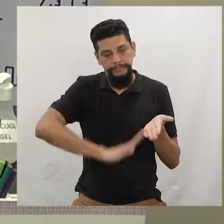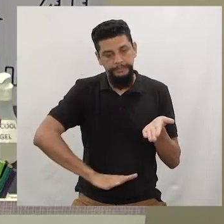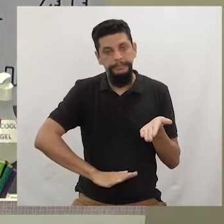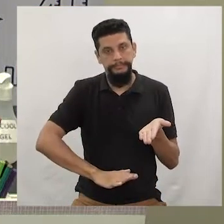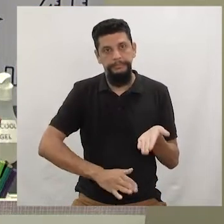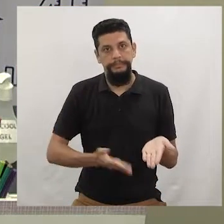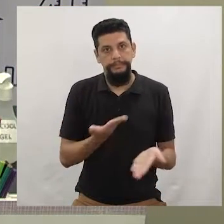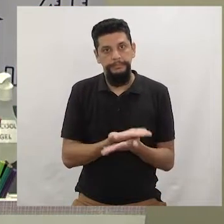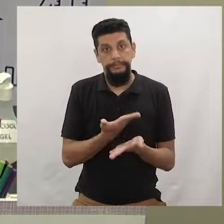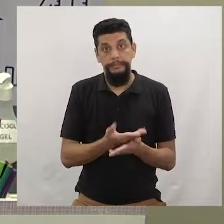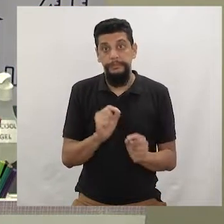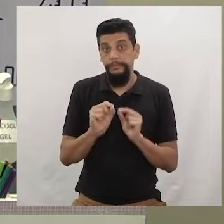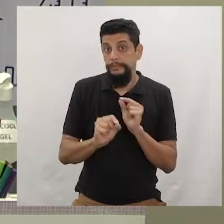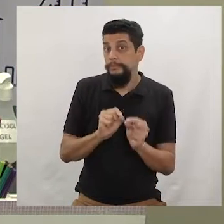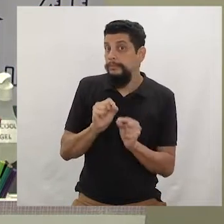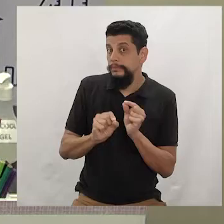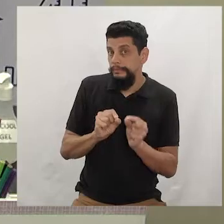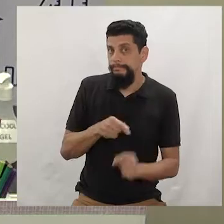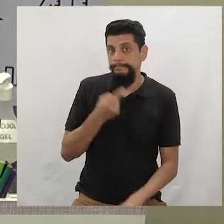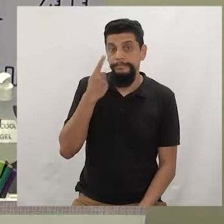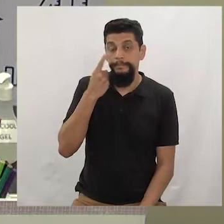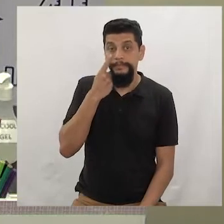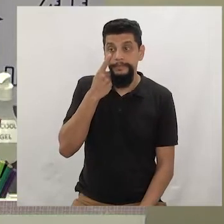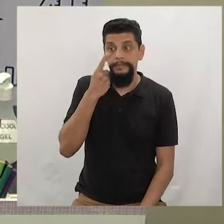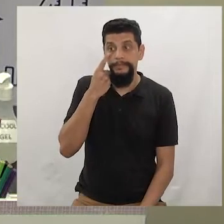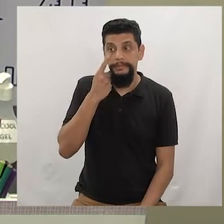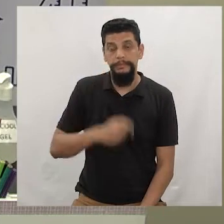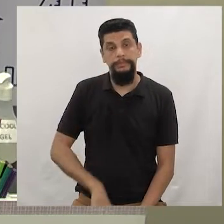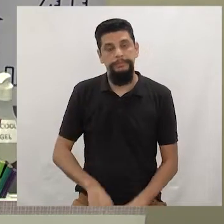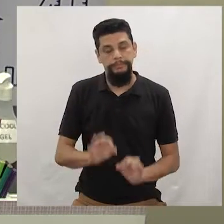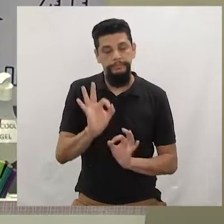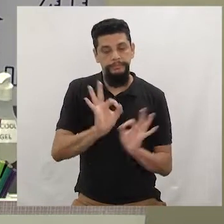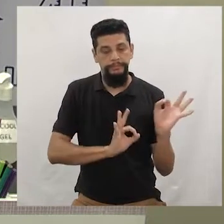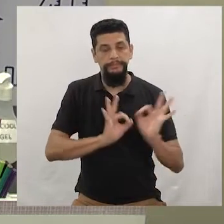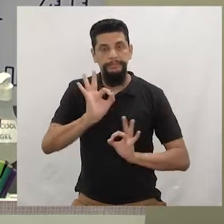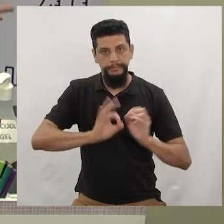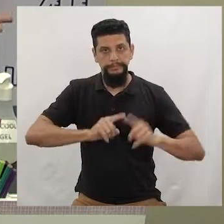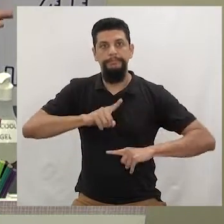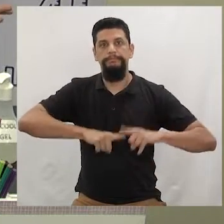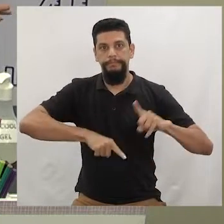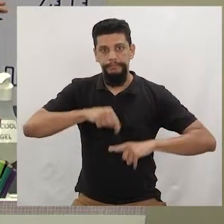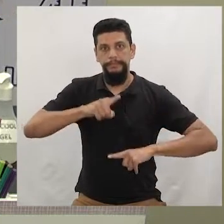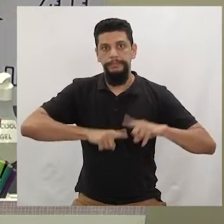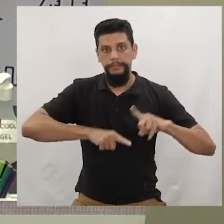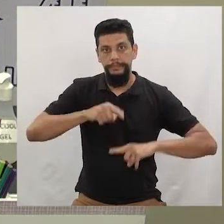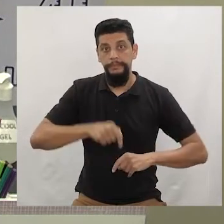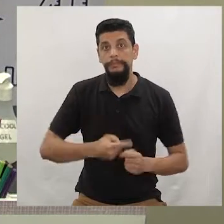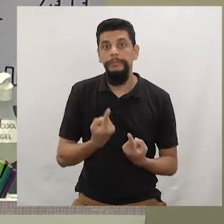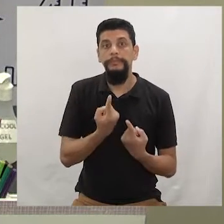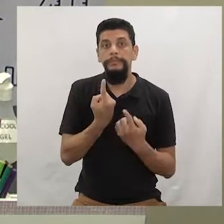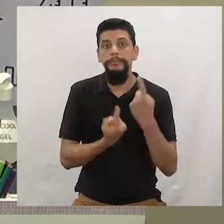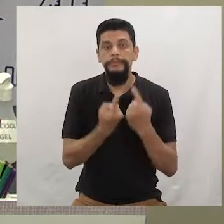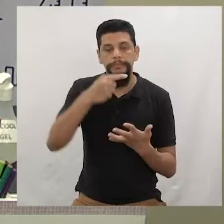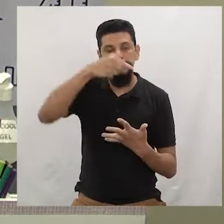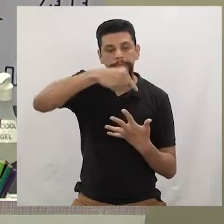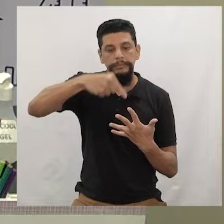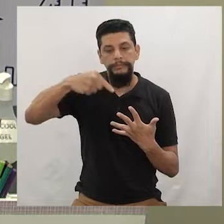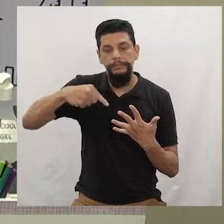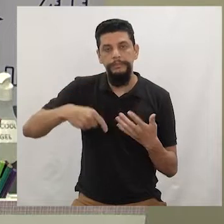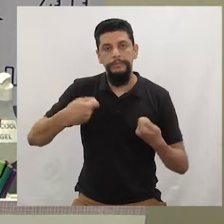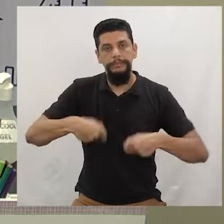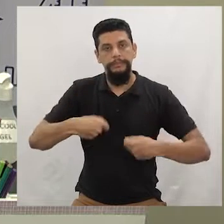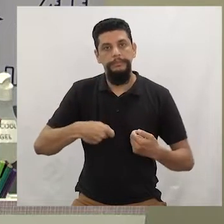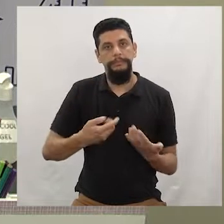nossa rotina. O que é? Olha lá, organizar os nossos materiais. Quais são os materiais que nós